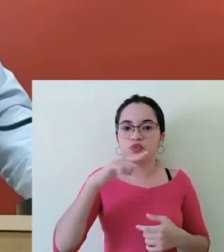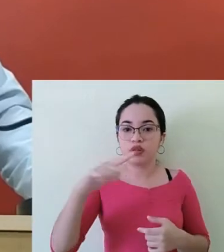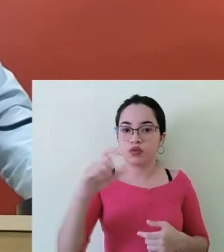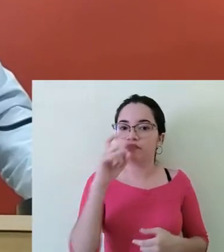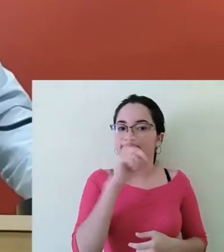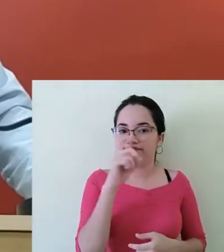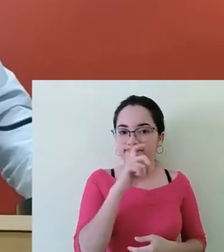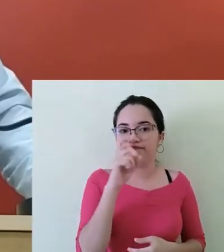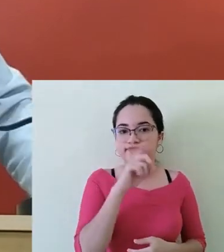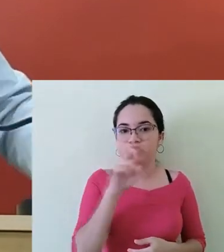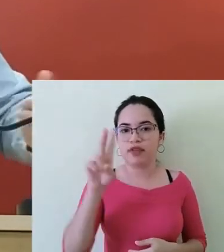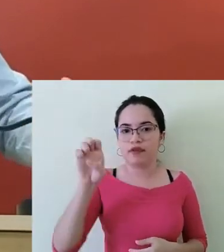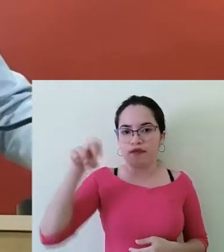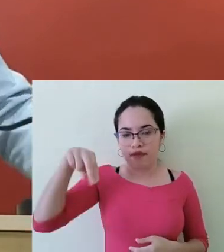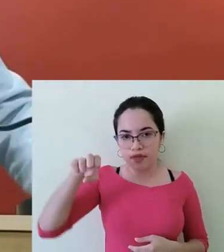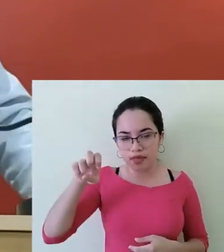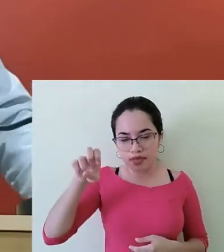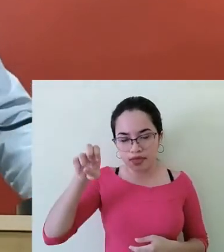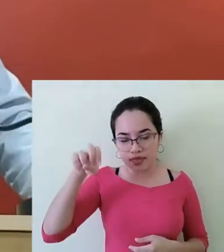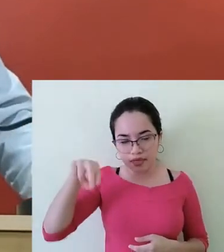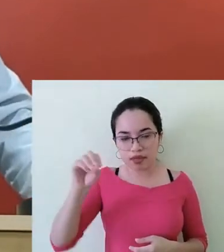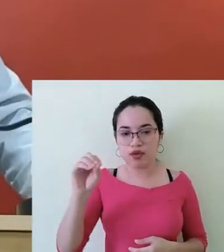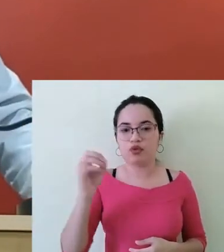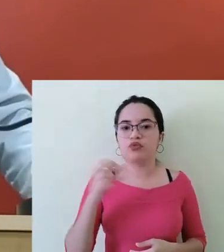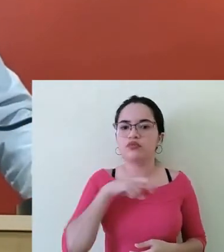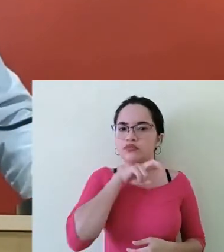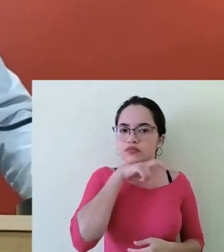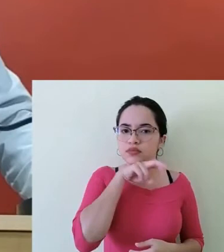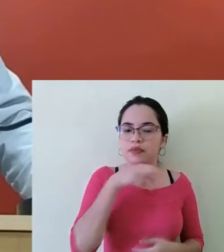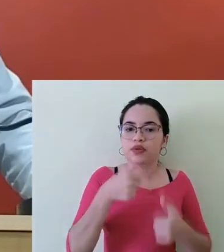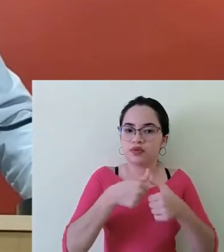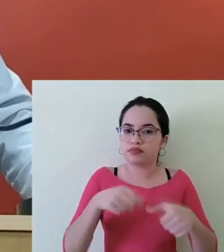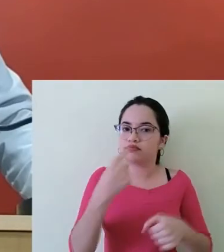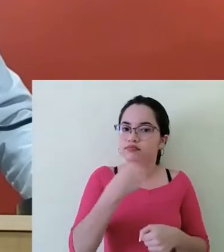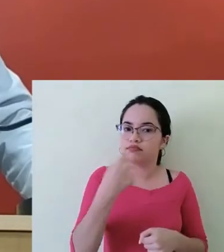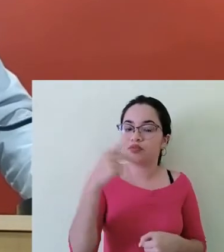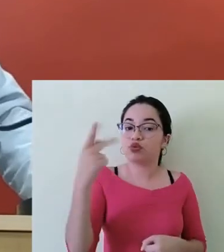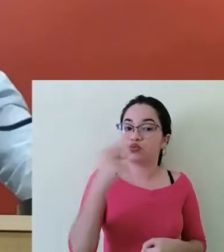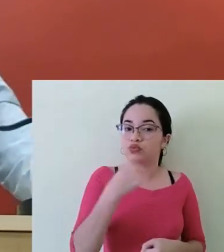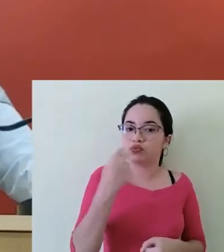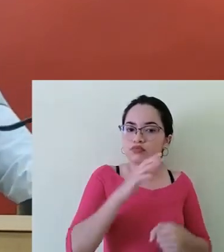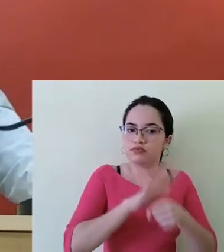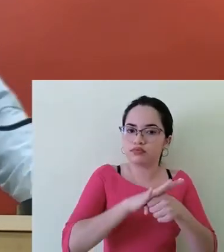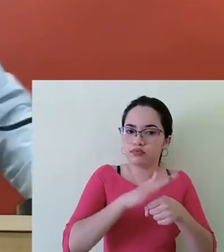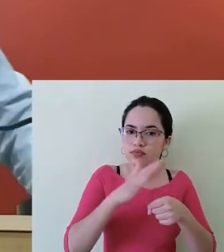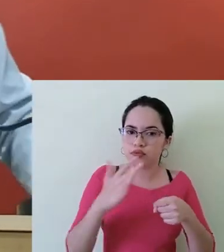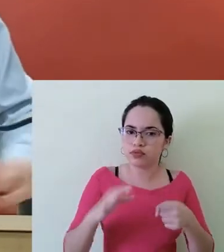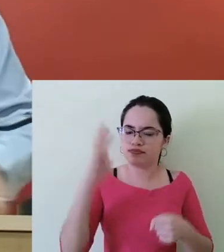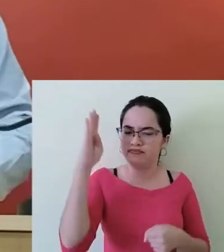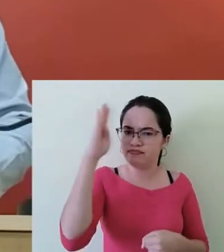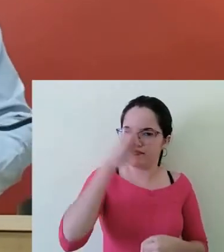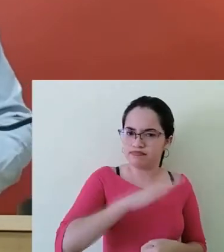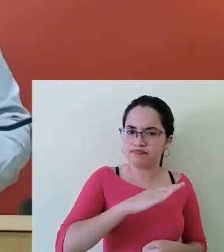línguas enganam. Veneno de serpente está em seus lábios. Suas bocas estão cheias